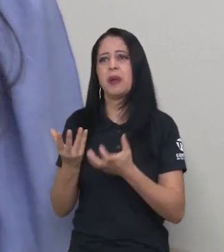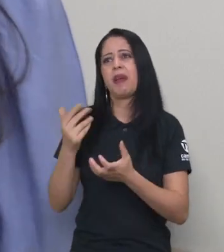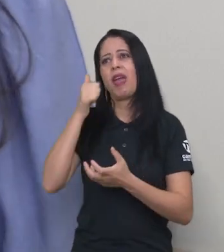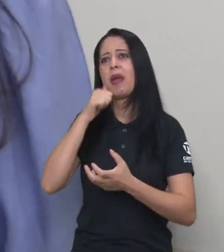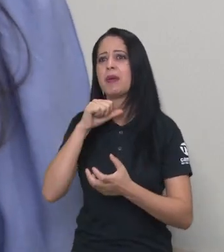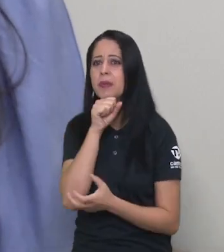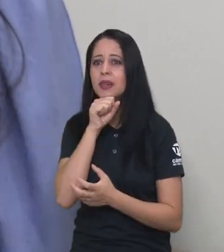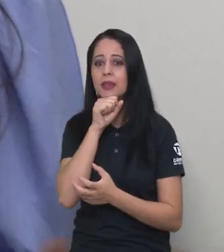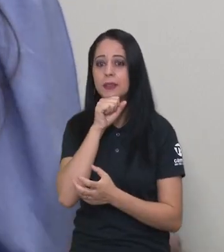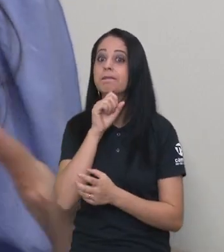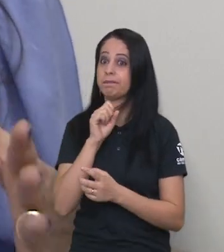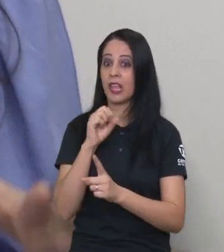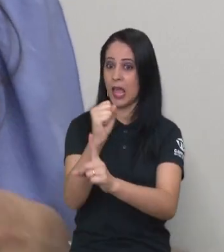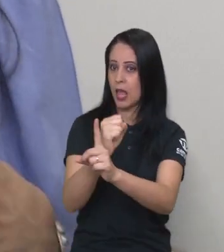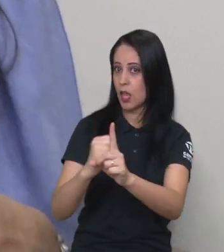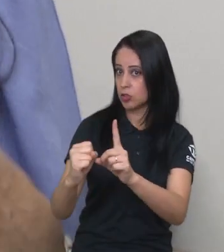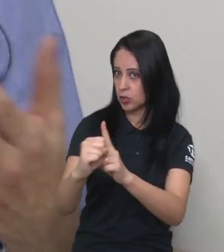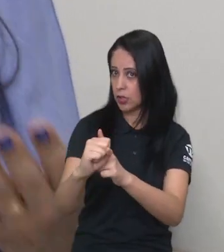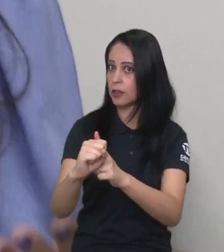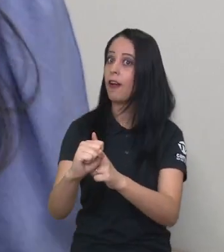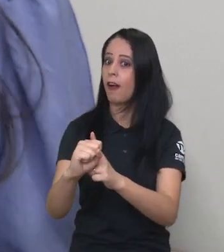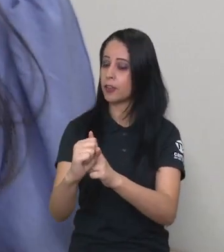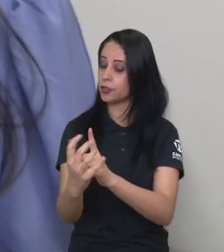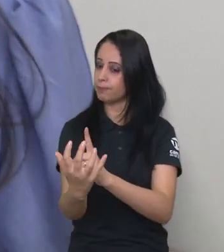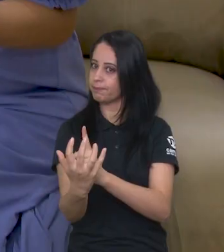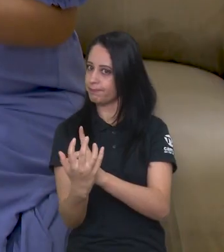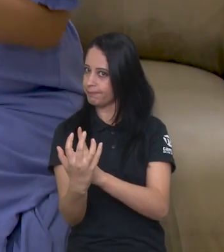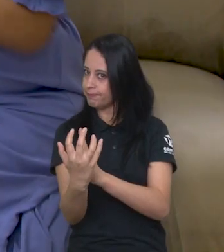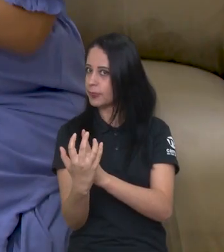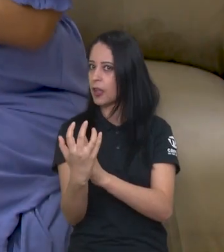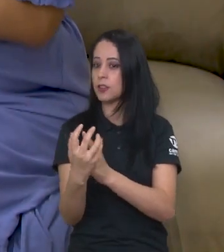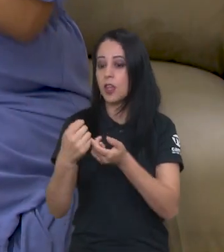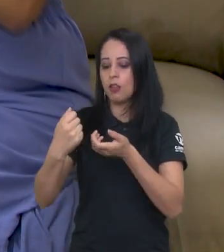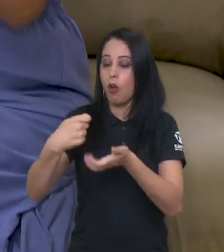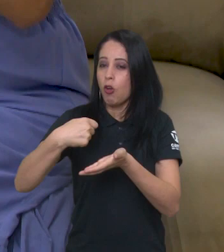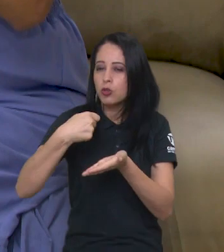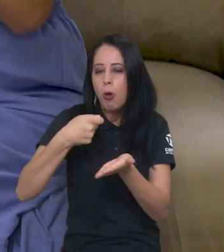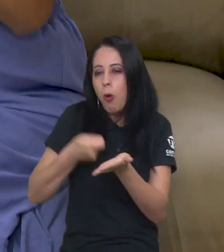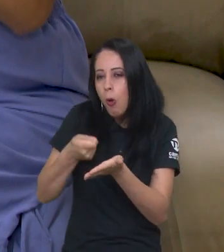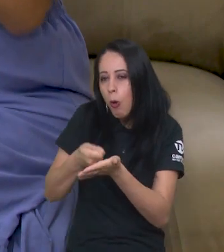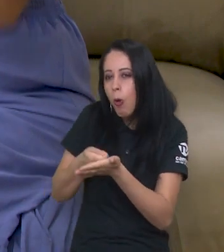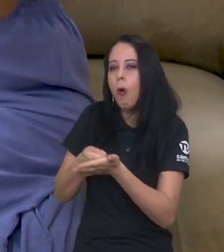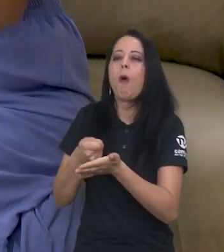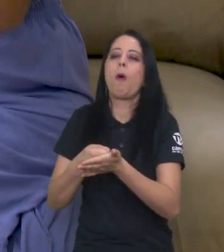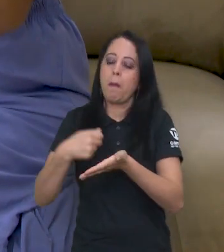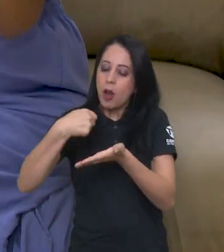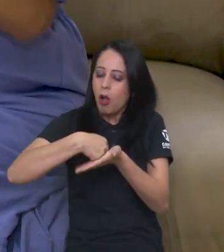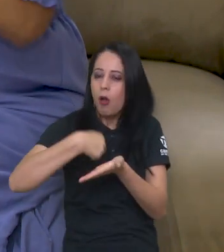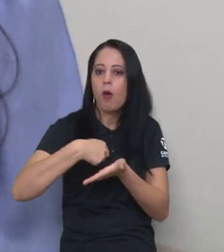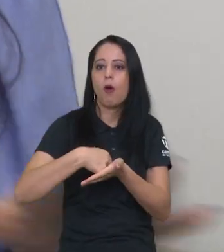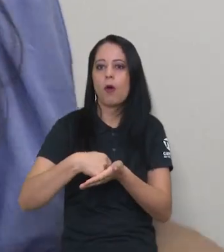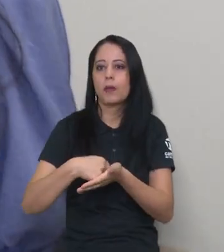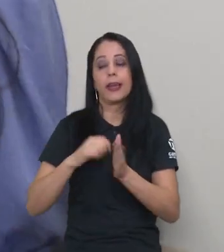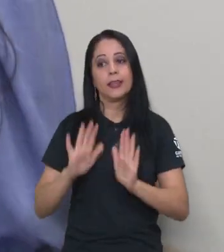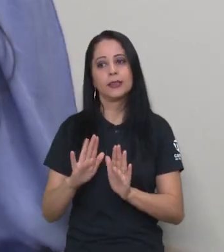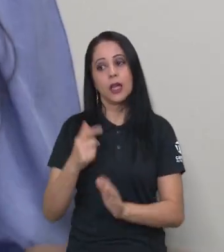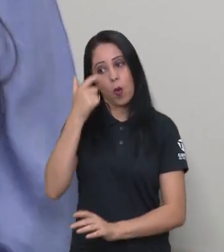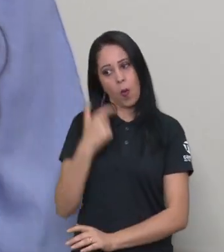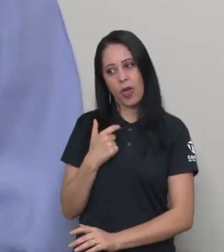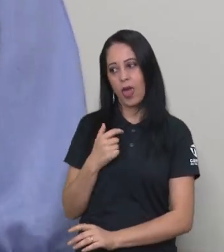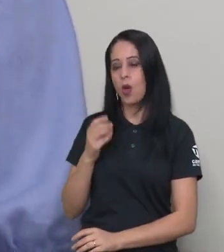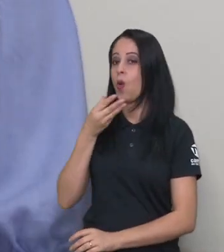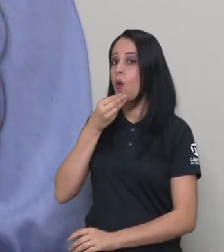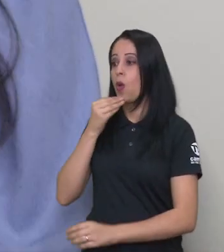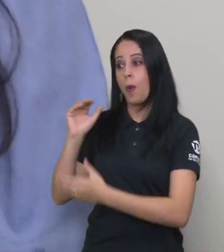própria sociedade, ela meio que cobra muito da gente. Então, a gente ficou quietinho, nós dois, a gente não falava pra